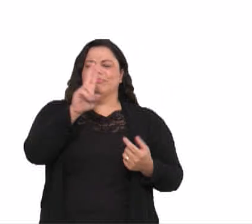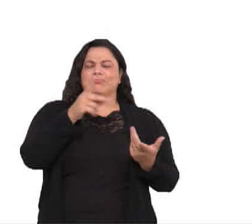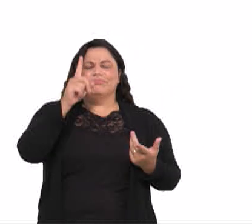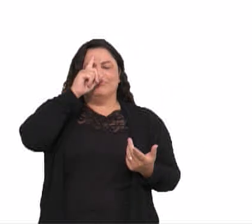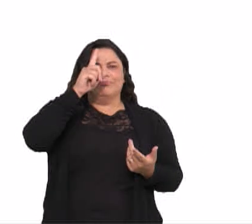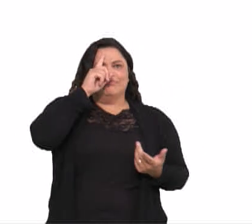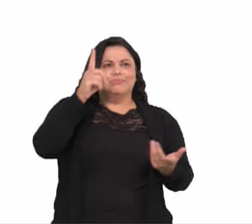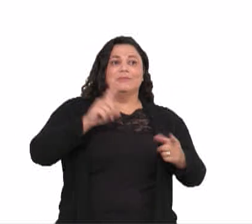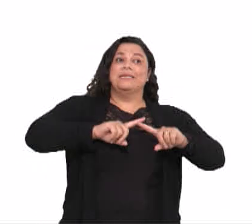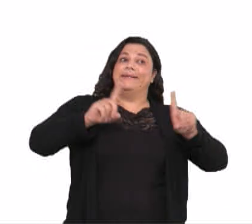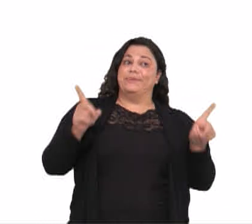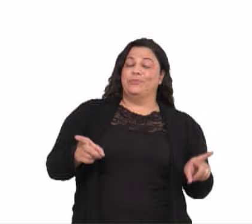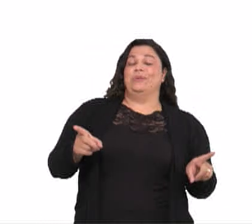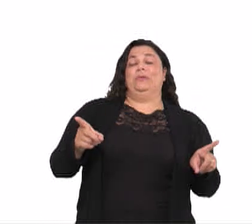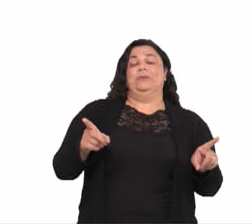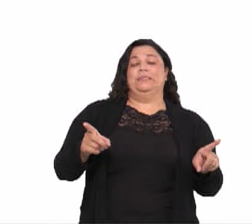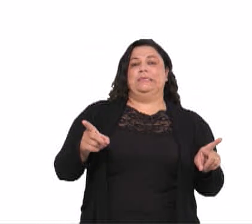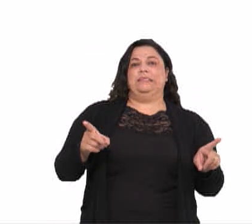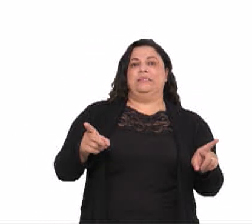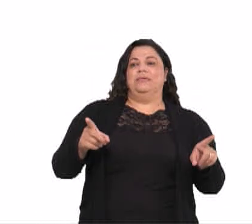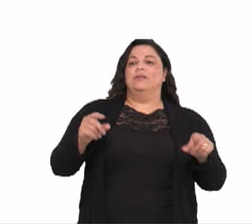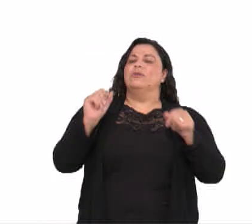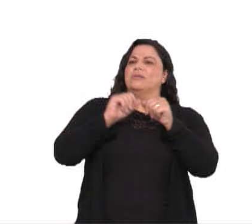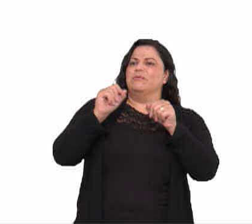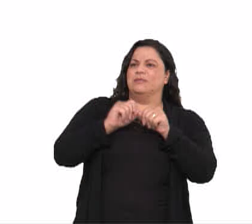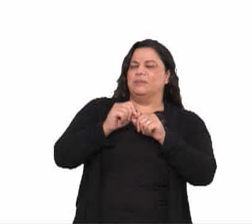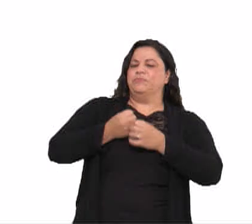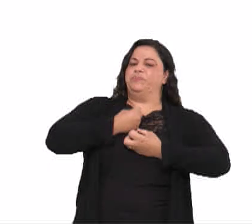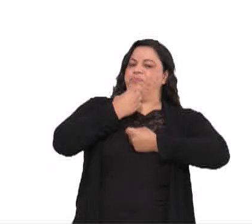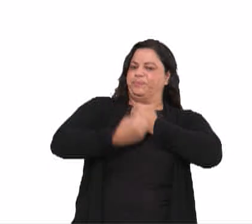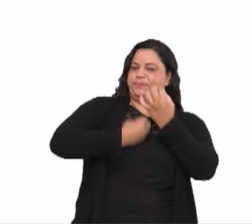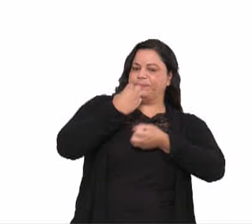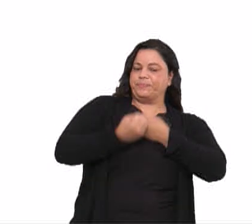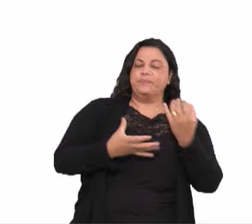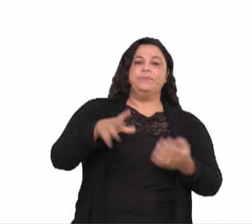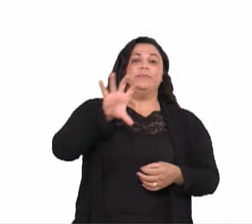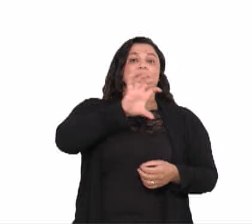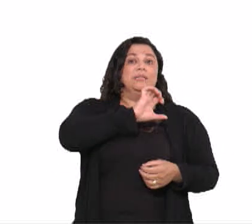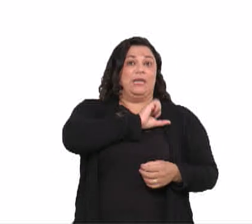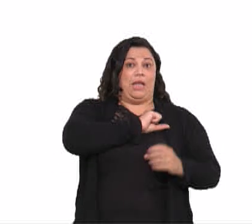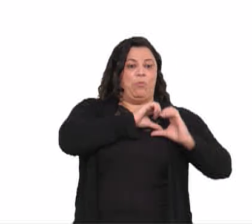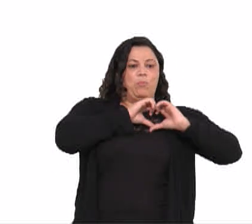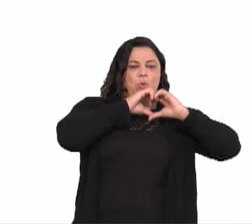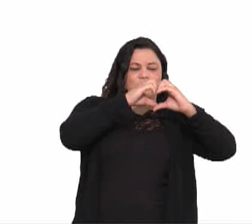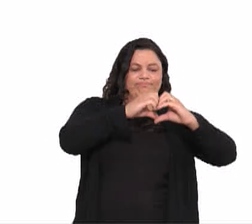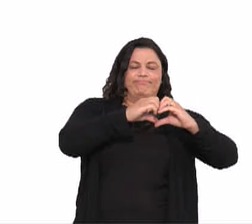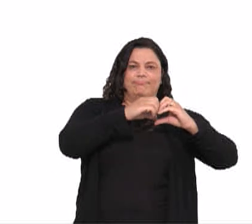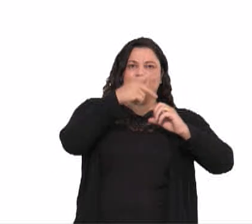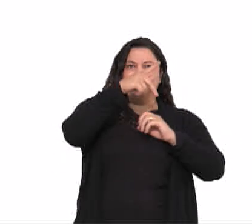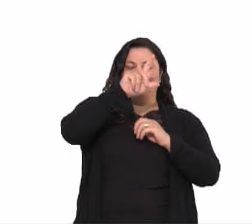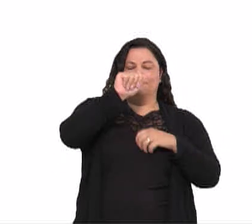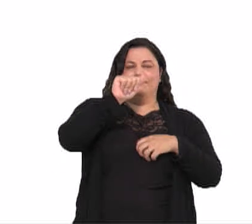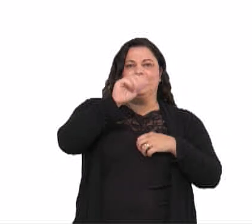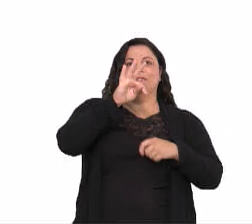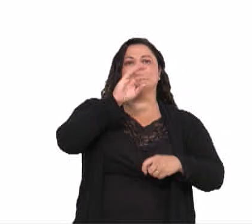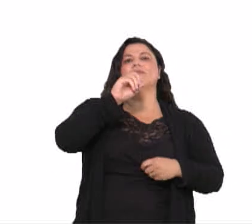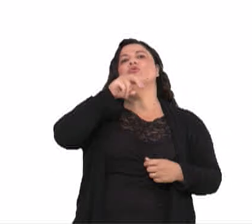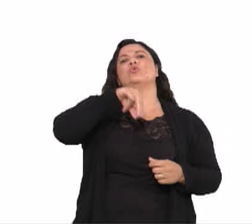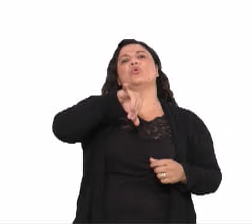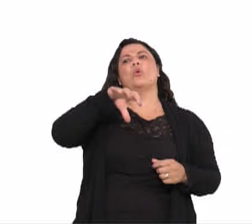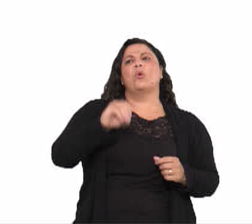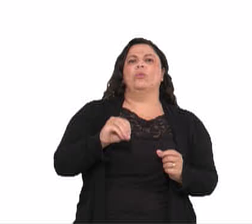tá? Pois, quando realizamos a expressão amor platônico hoje em dia, geralmente estamos nos referindo a um